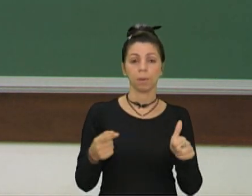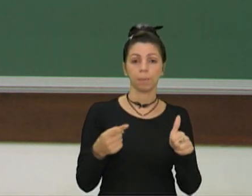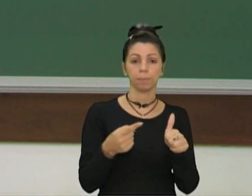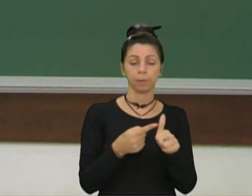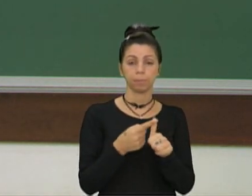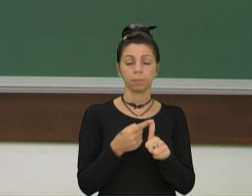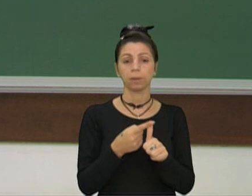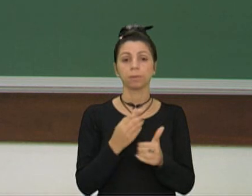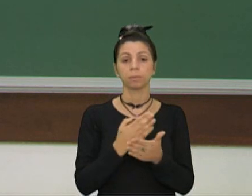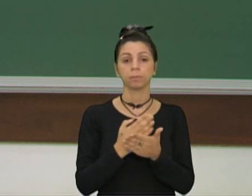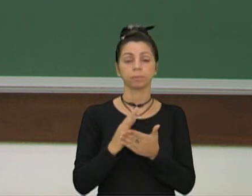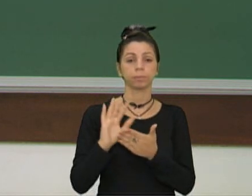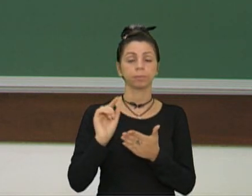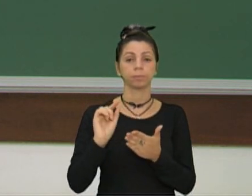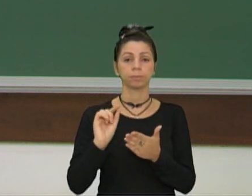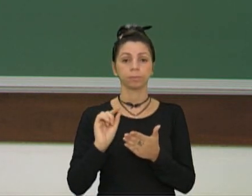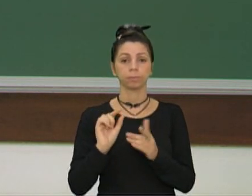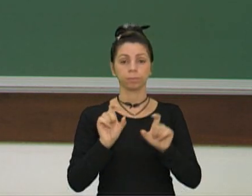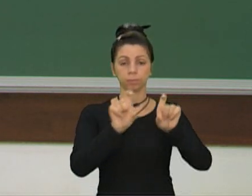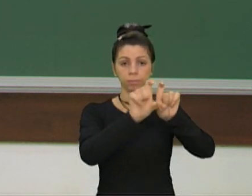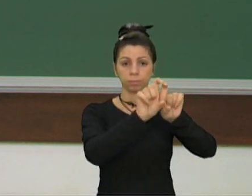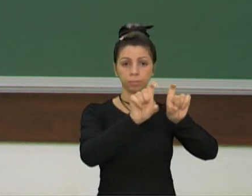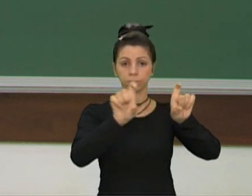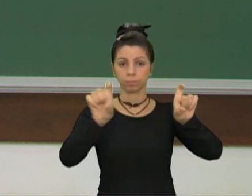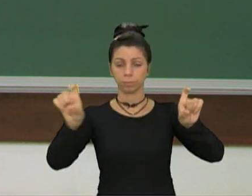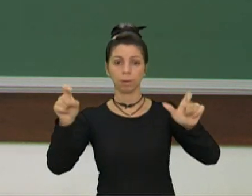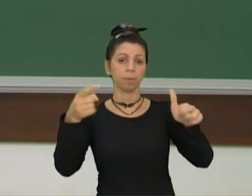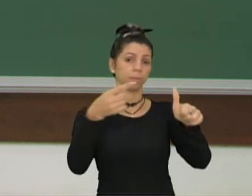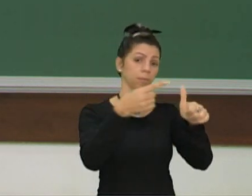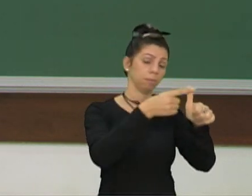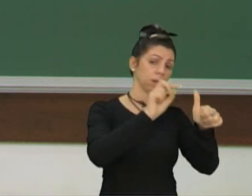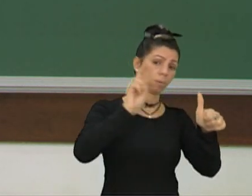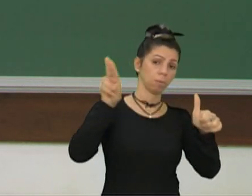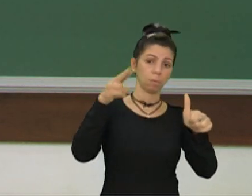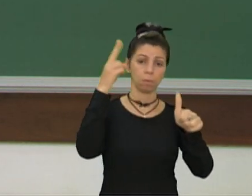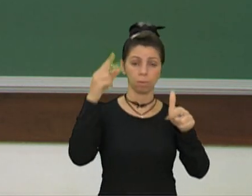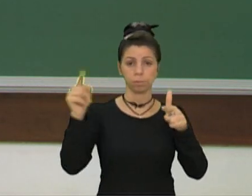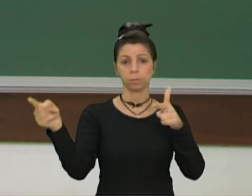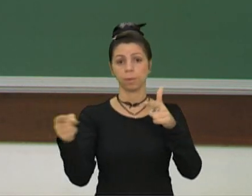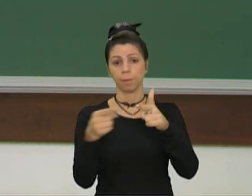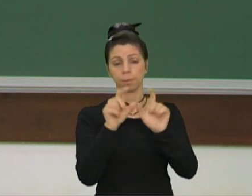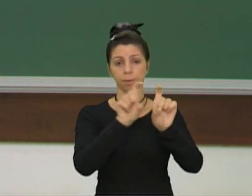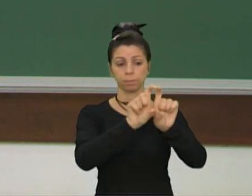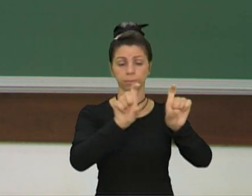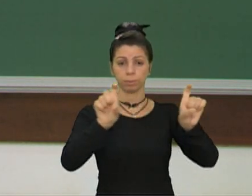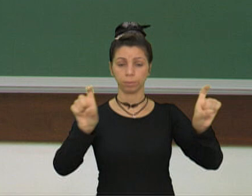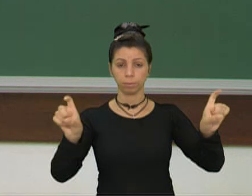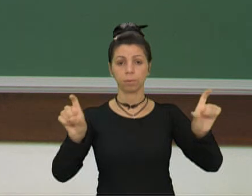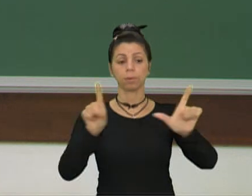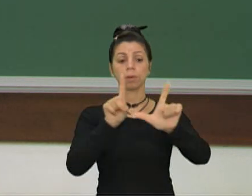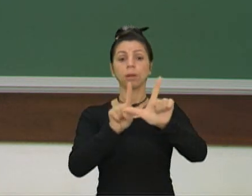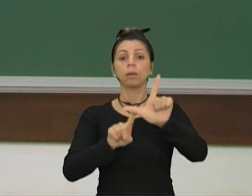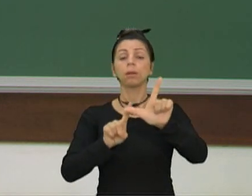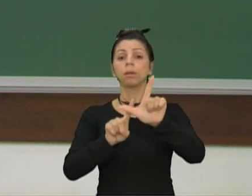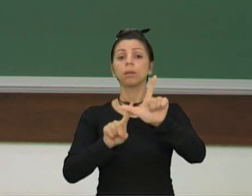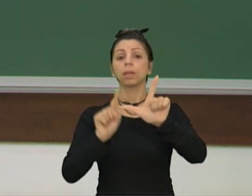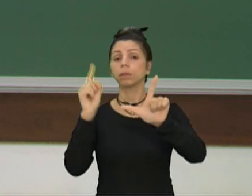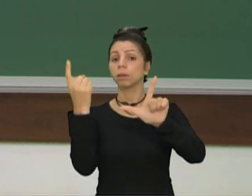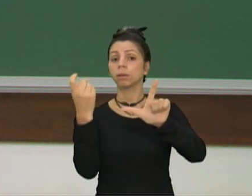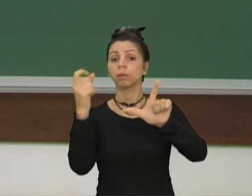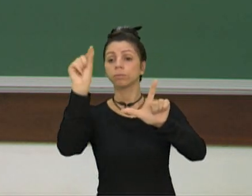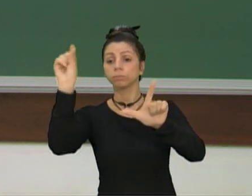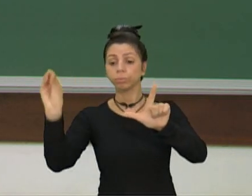para resolver uma equação, sendo ela do primeiro ou do segundo grau, eu vou verificar se é possível isolar a incógnita, se aparece só